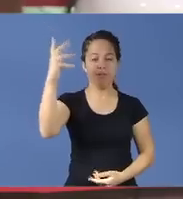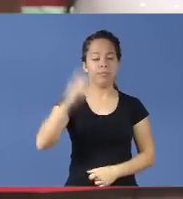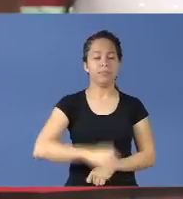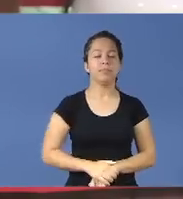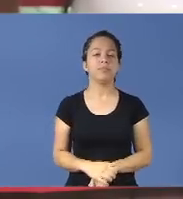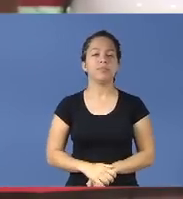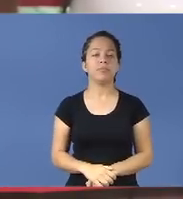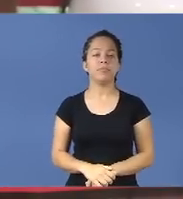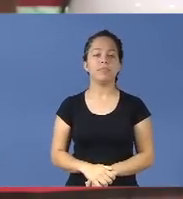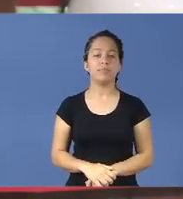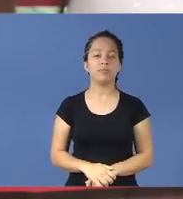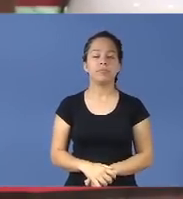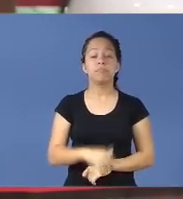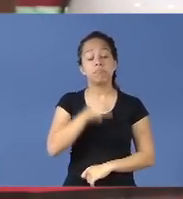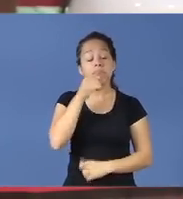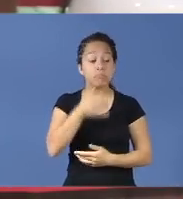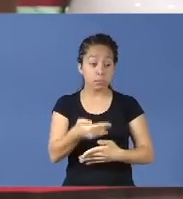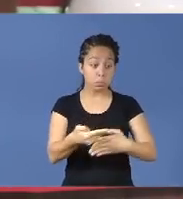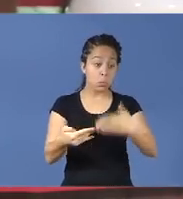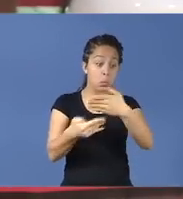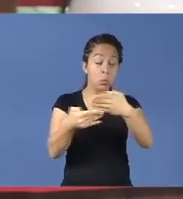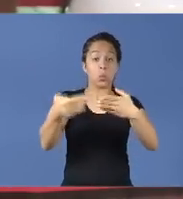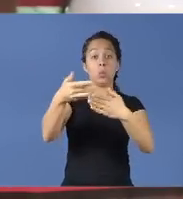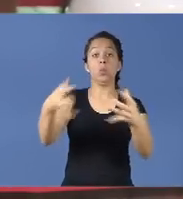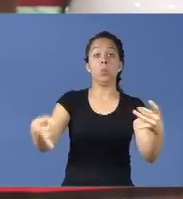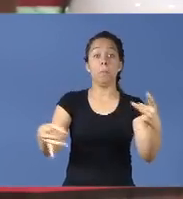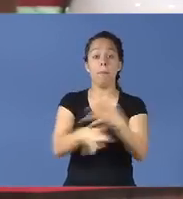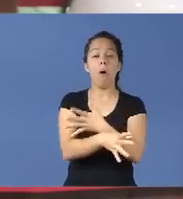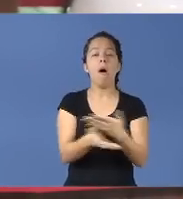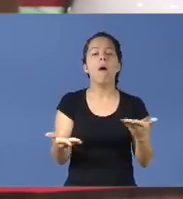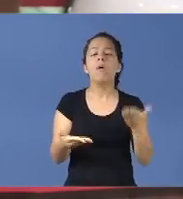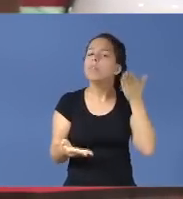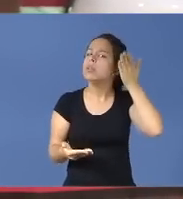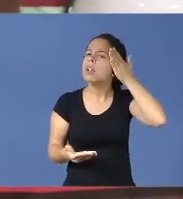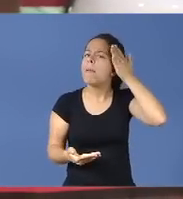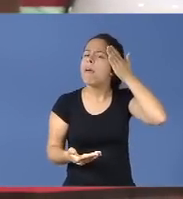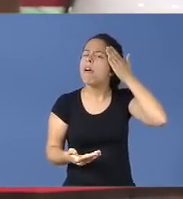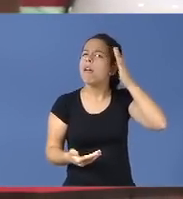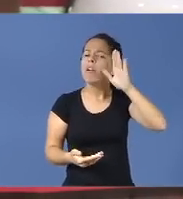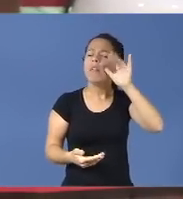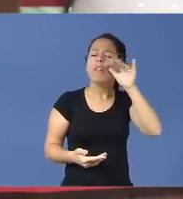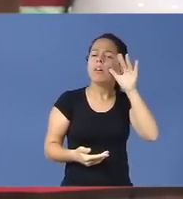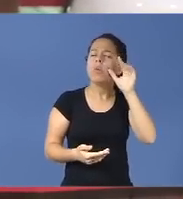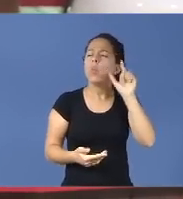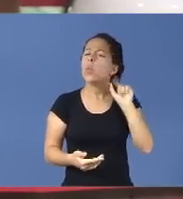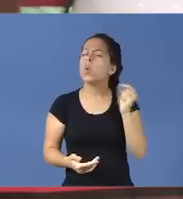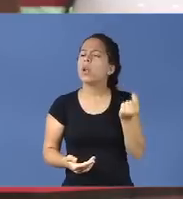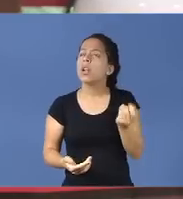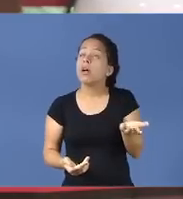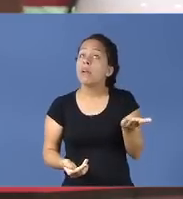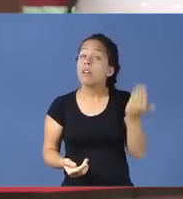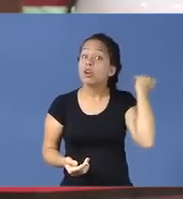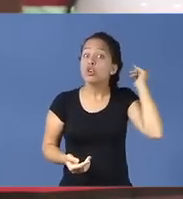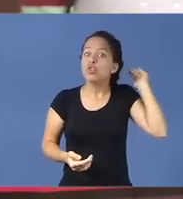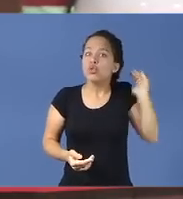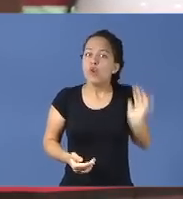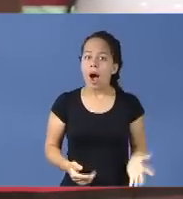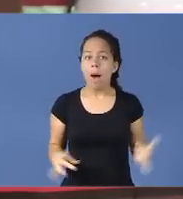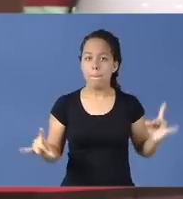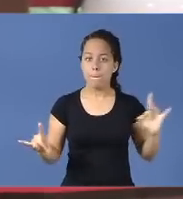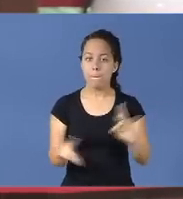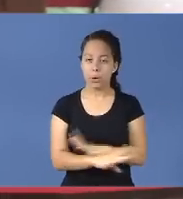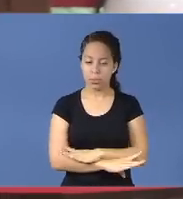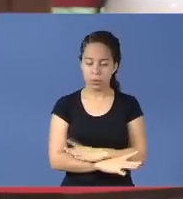vai ser feito, o muro vai ser. Agora, nós estamos querendo saber aquilo que já aconteceu. Vamos lá, pastor. Vamos então